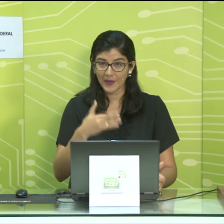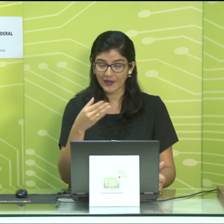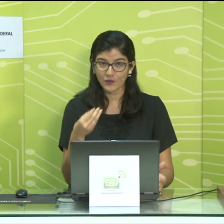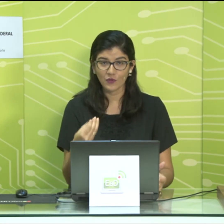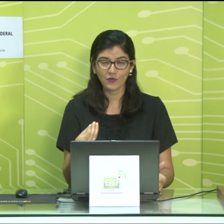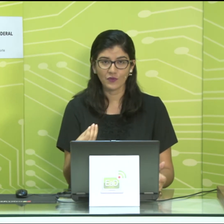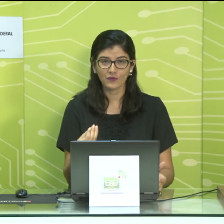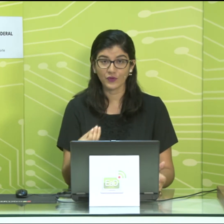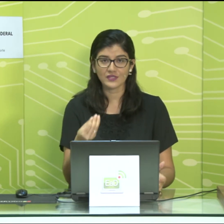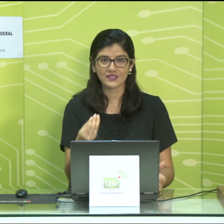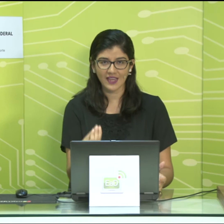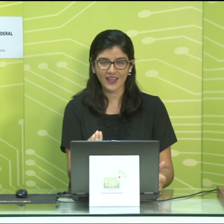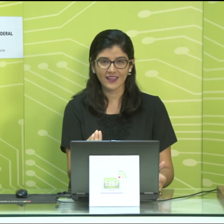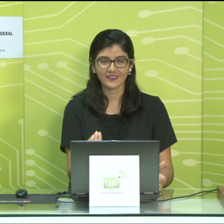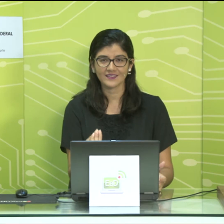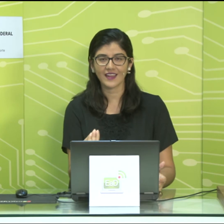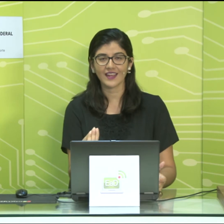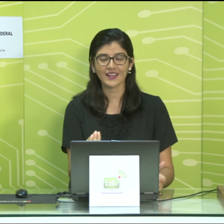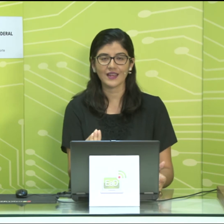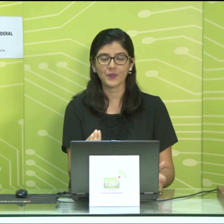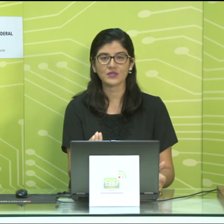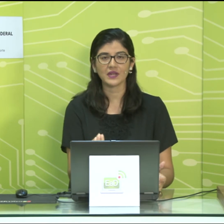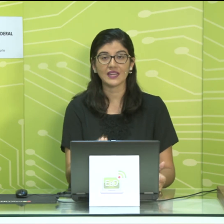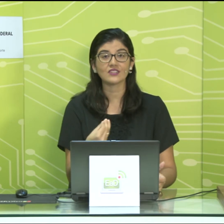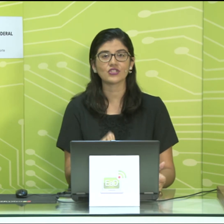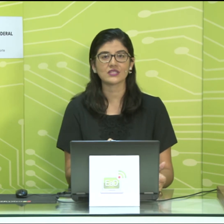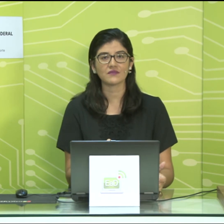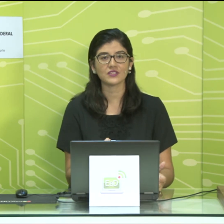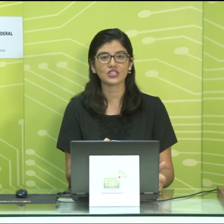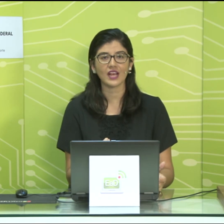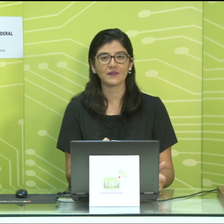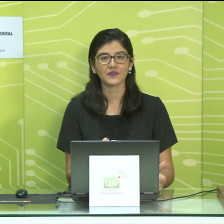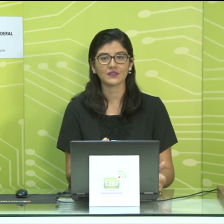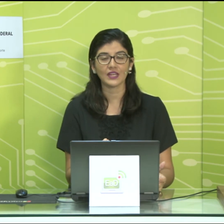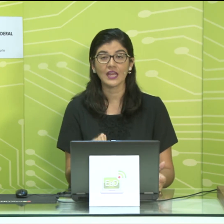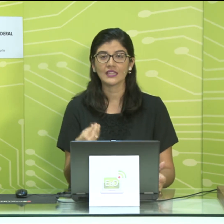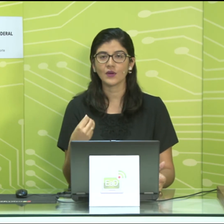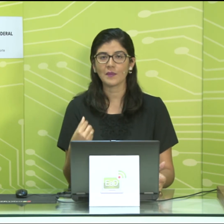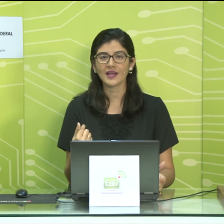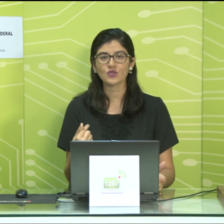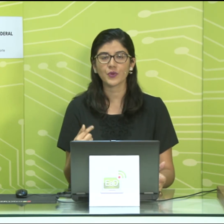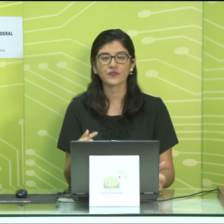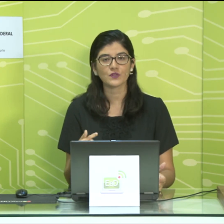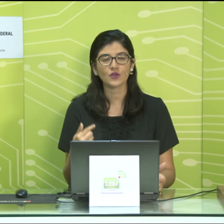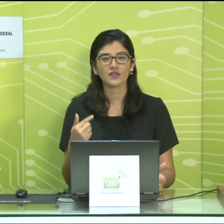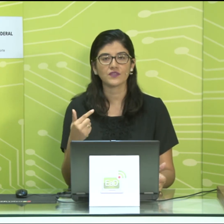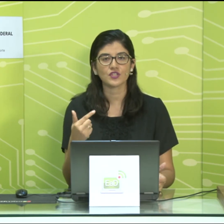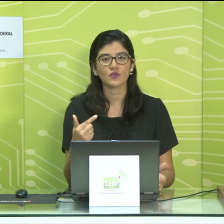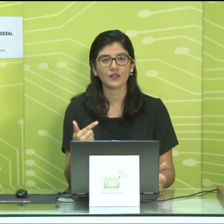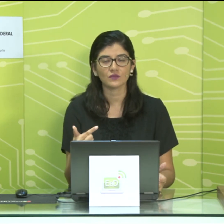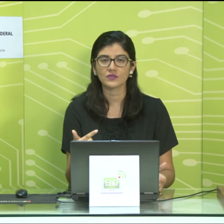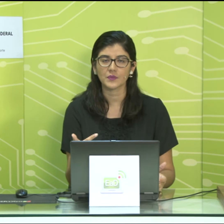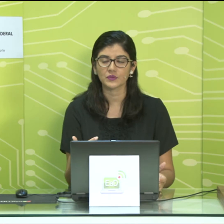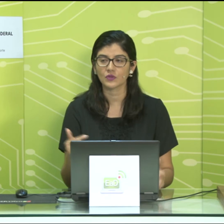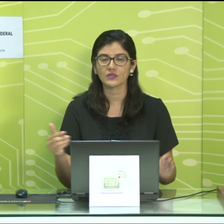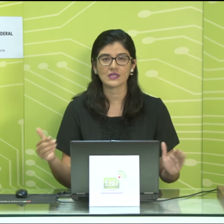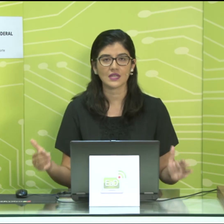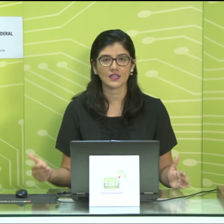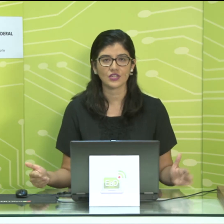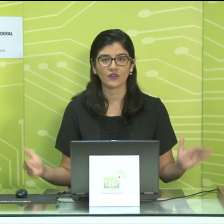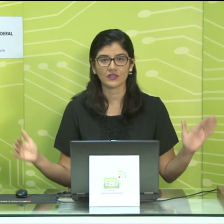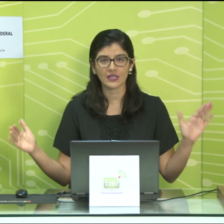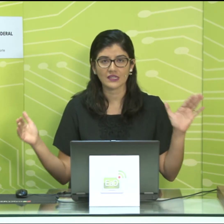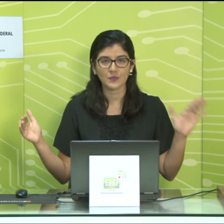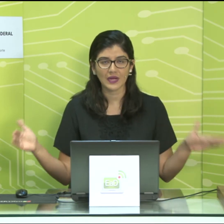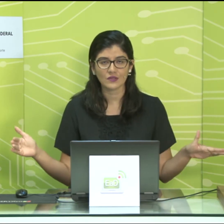Não, você tem aí a possibilidade de se vigiar, né? Não é mais o professor que vigia o aluno o tempo todo na